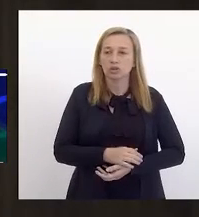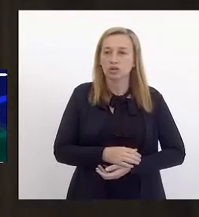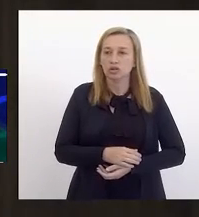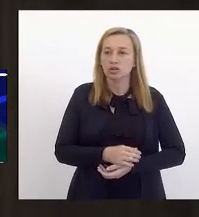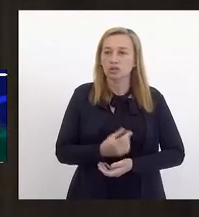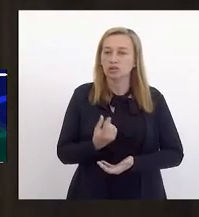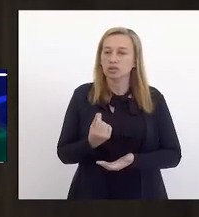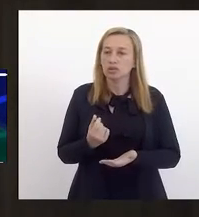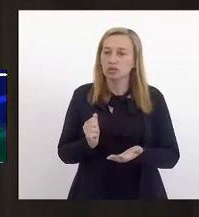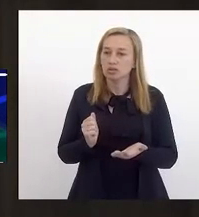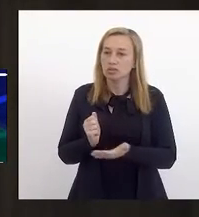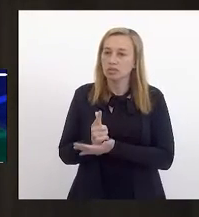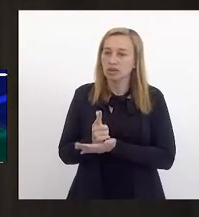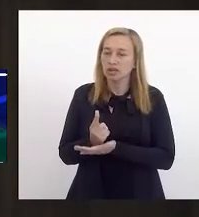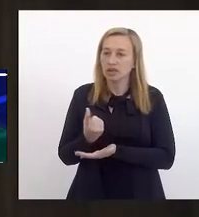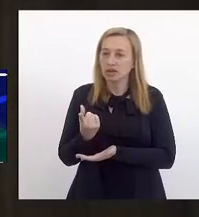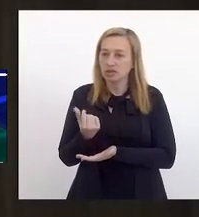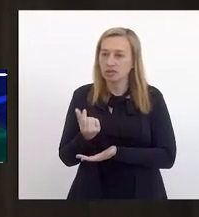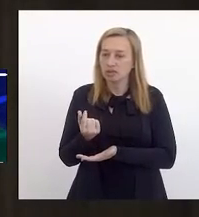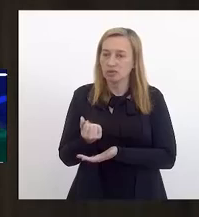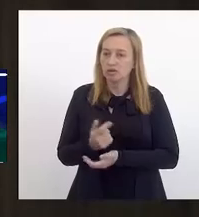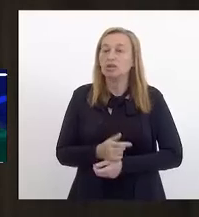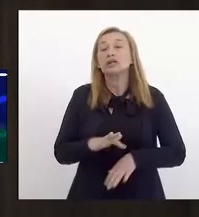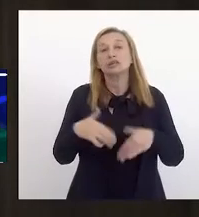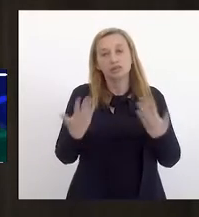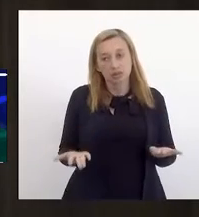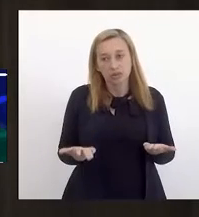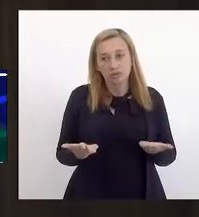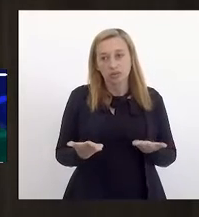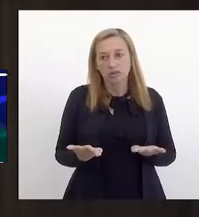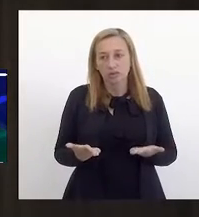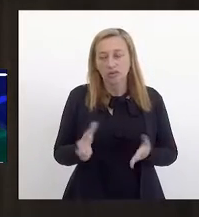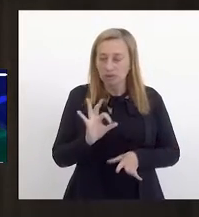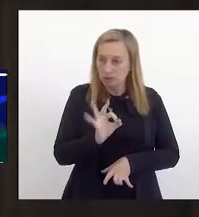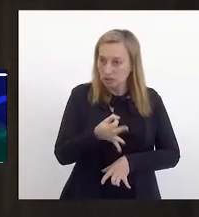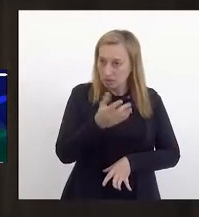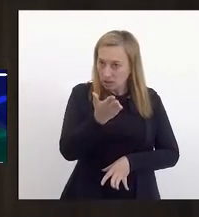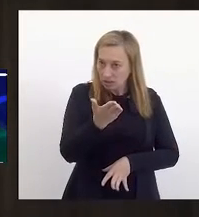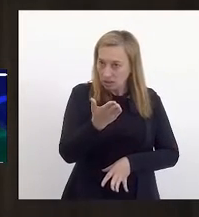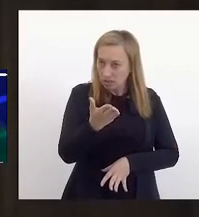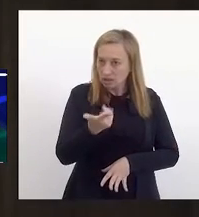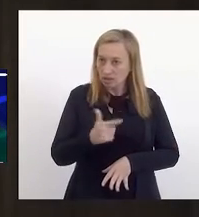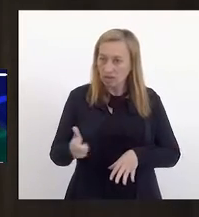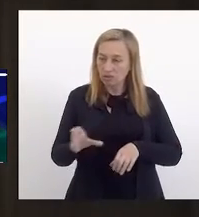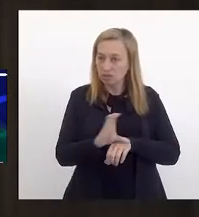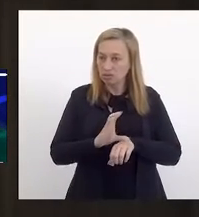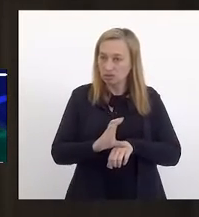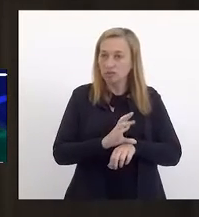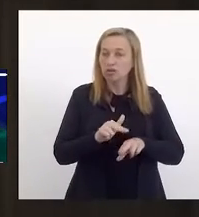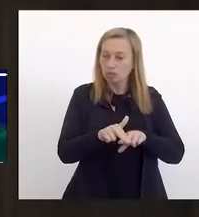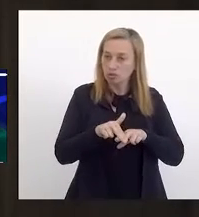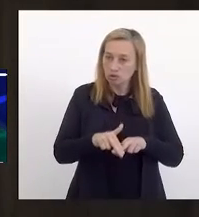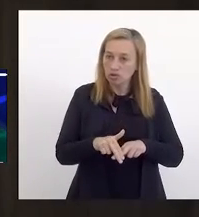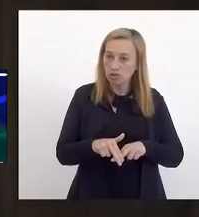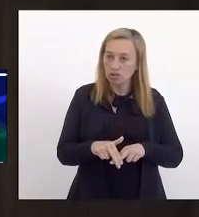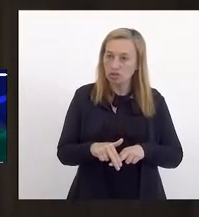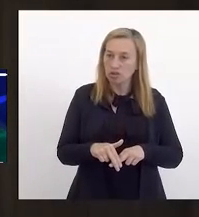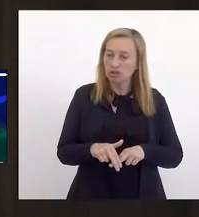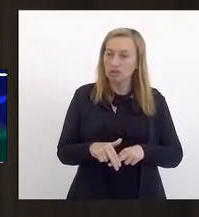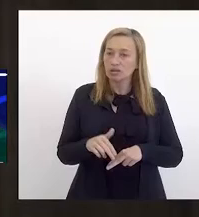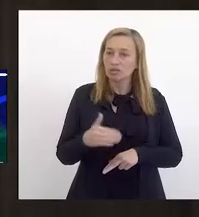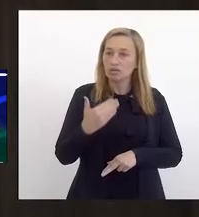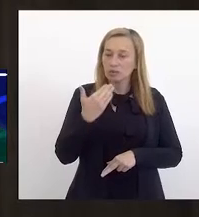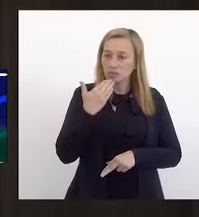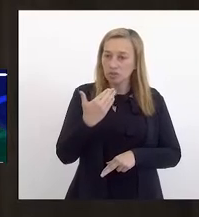pela cobrança de taxas. Então, fica evidente aqui a inconstitucionalidade, por isso